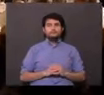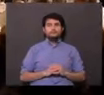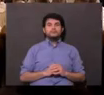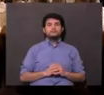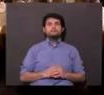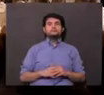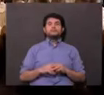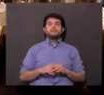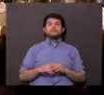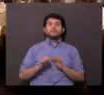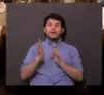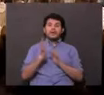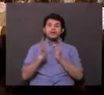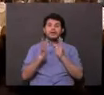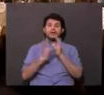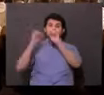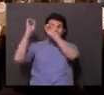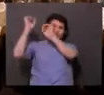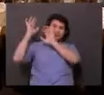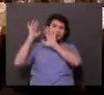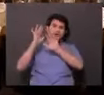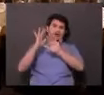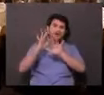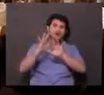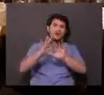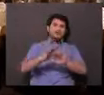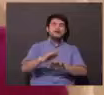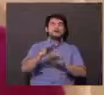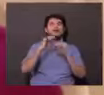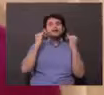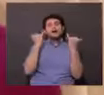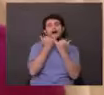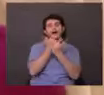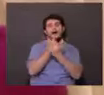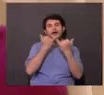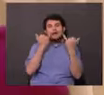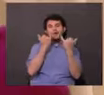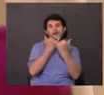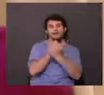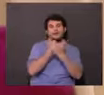Lumen Christi, Amen.